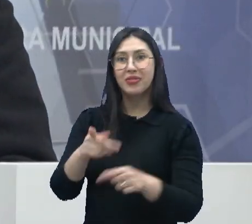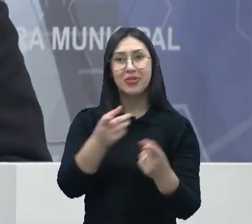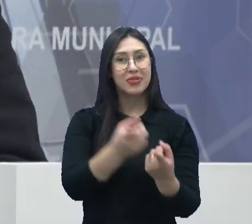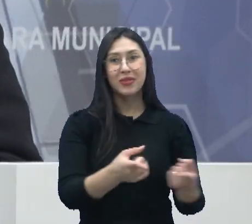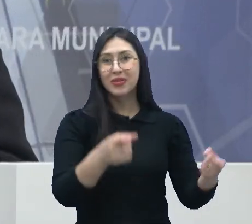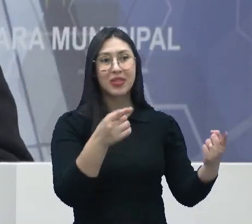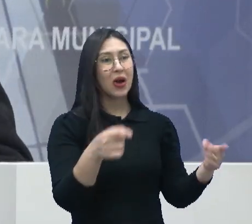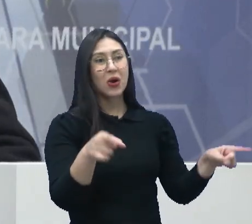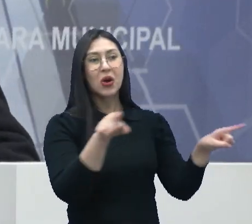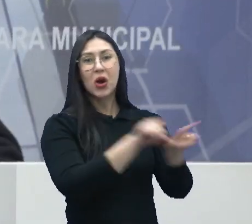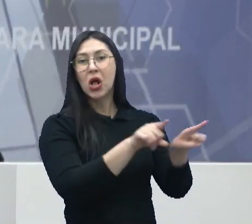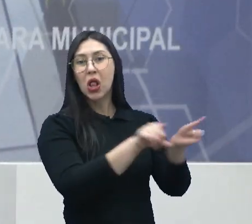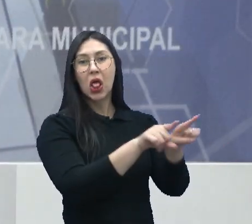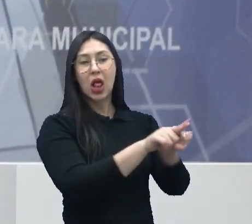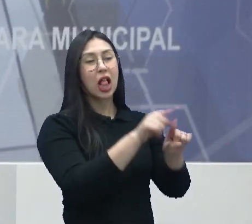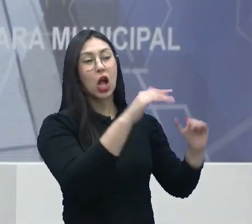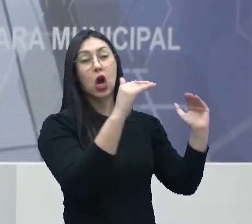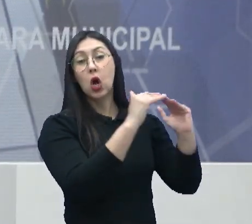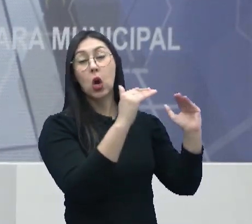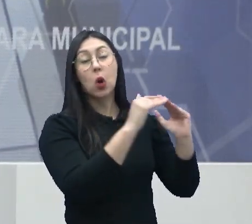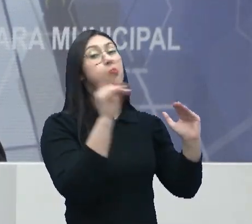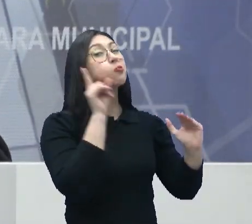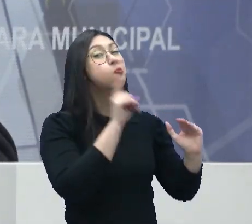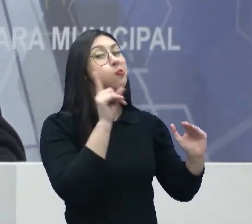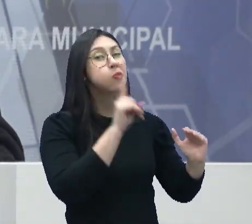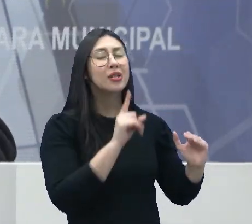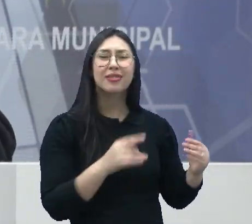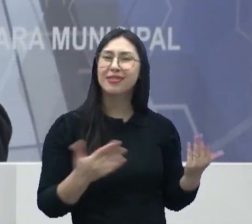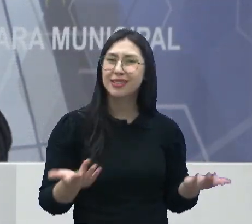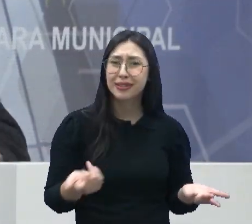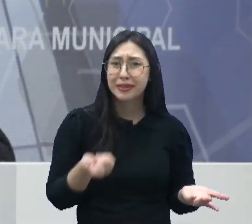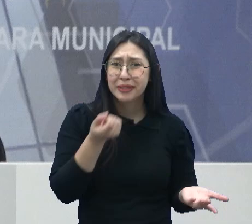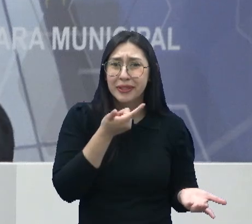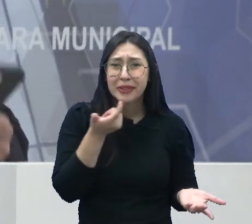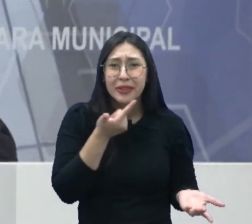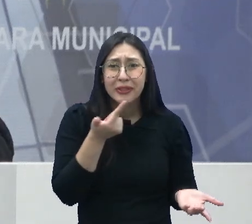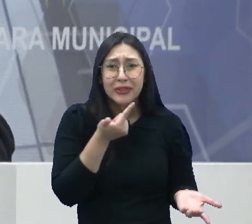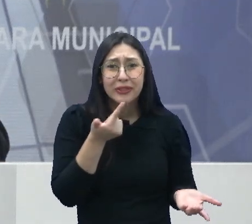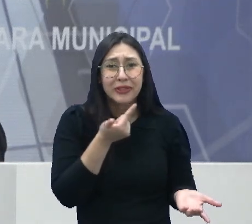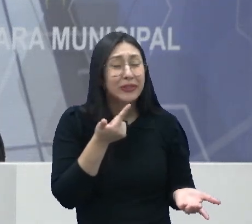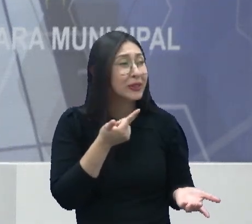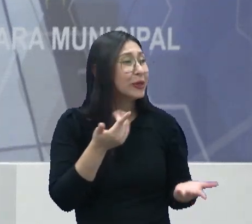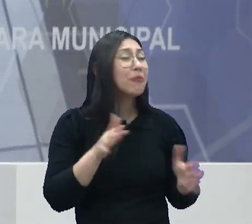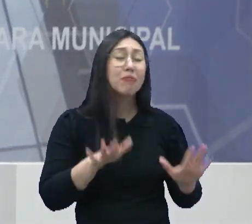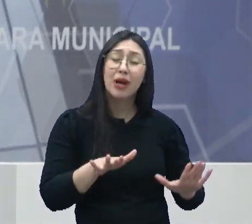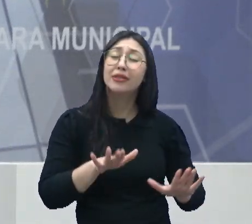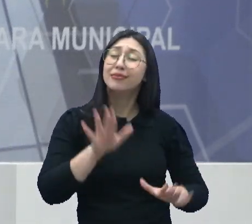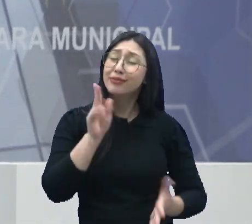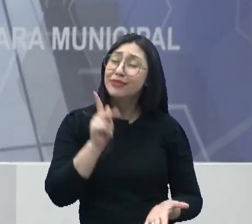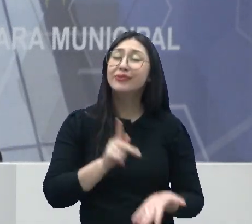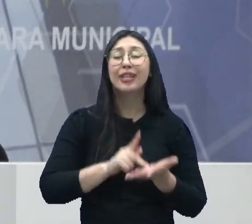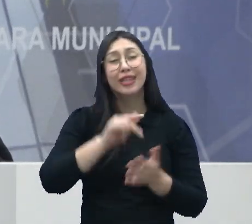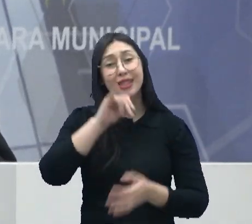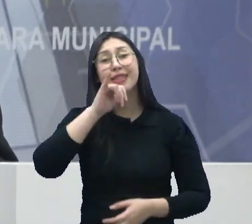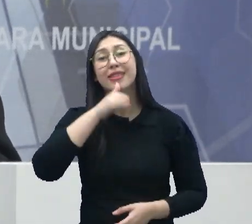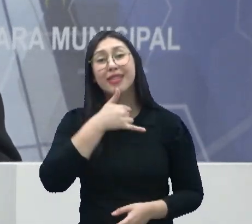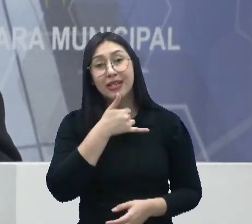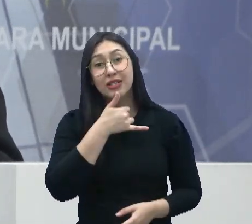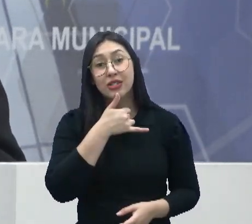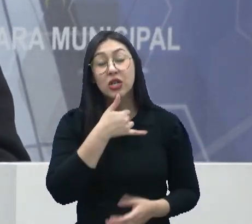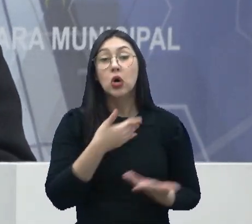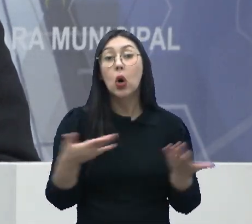Estados Unidos. Eu confesso para vocês que é cômico, se não fosse trágico, seria cômico. Ou se a gente vê hoje